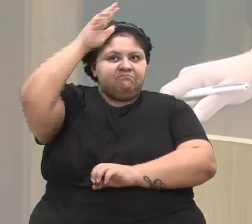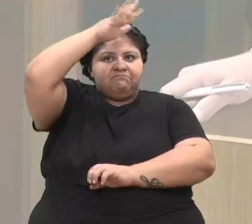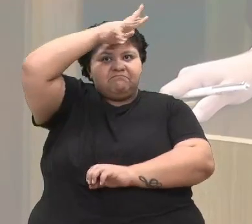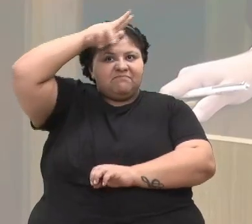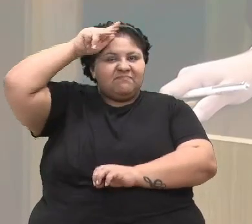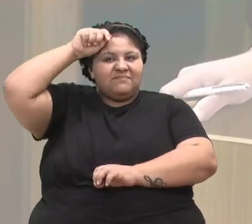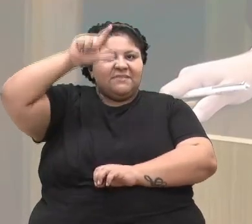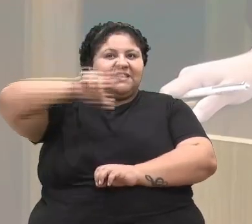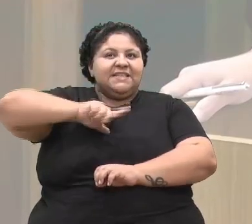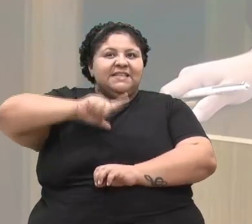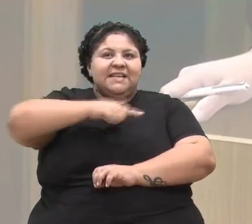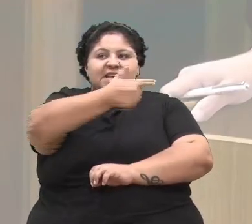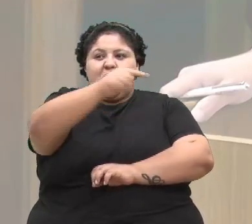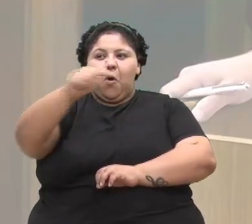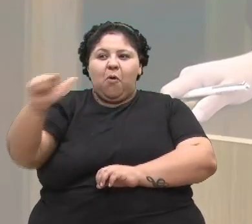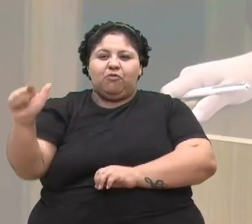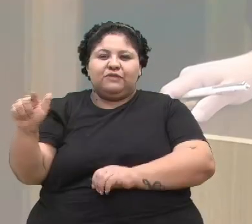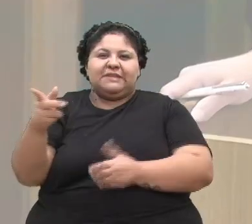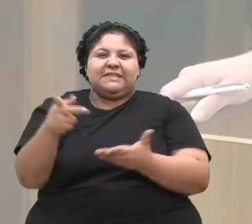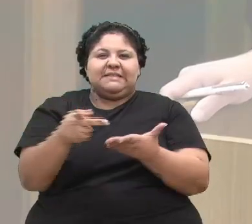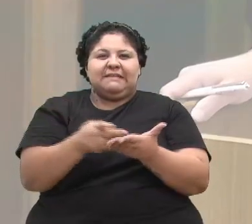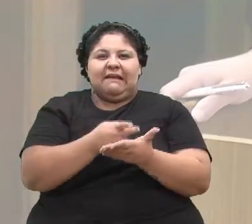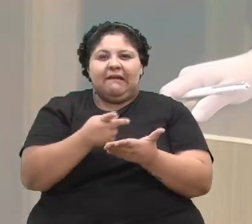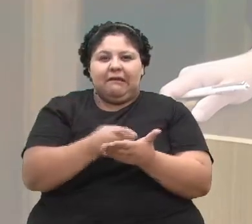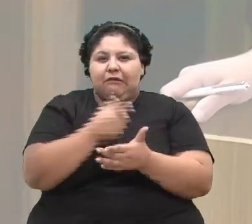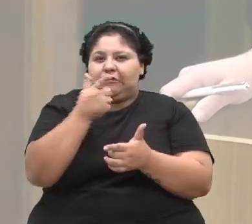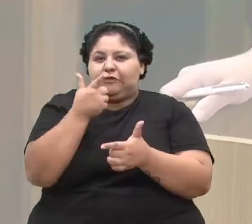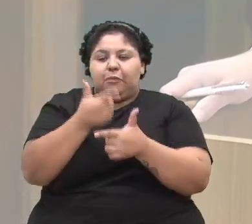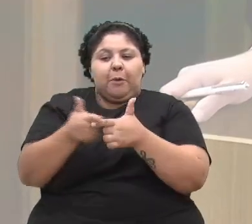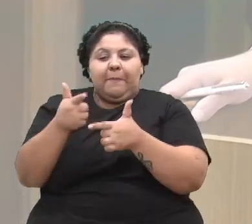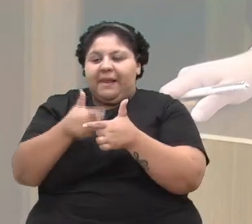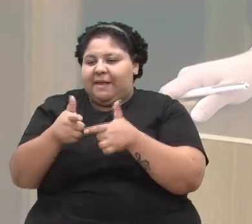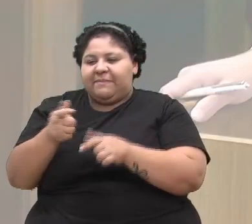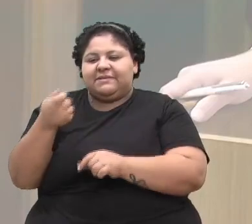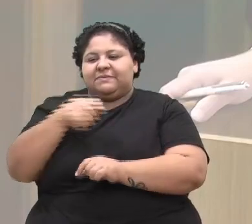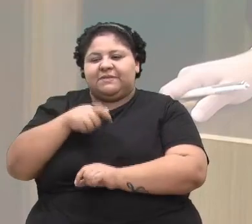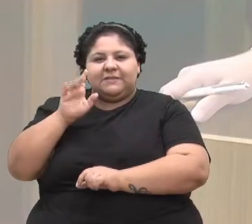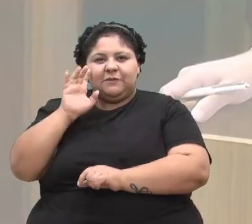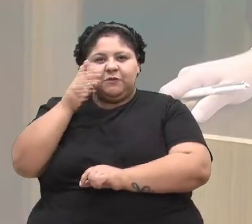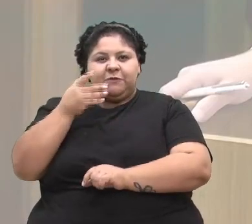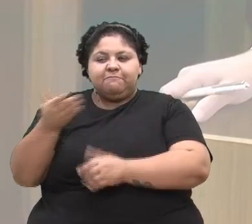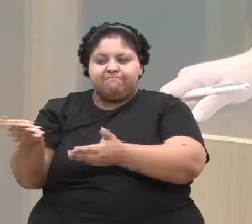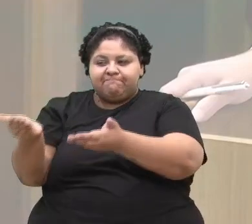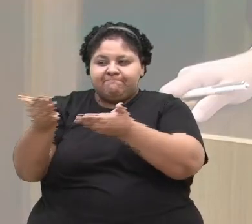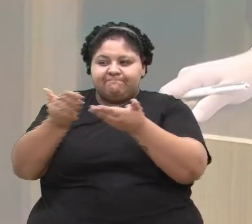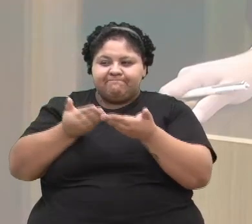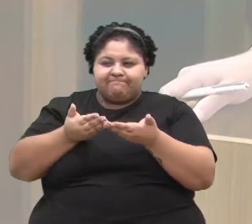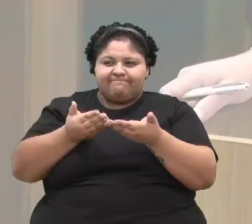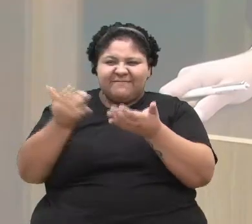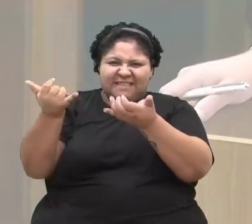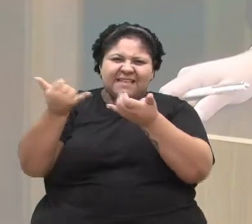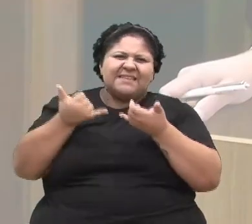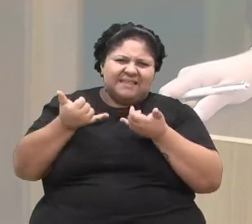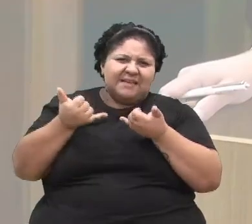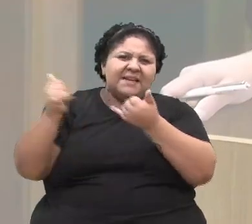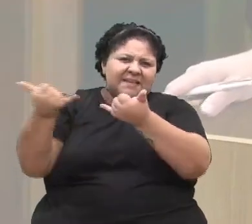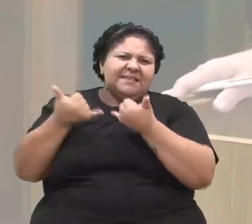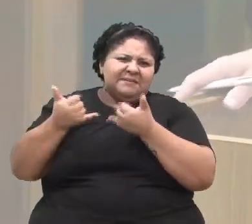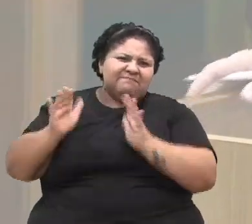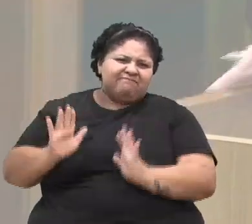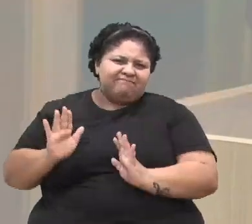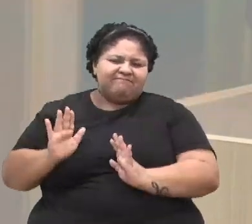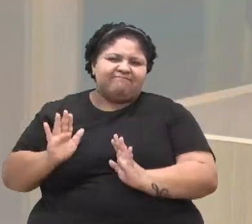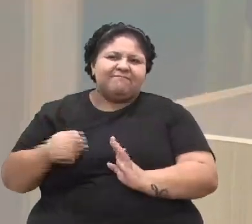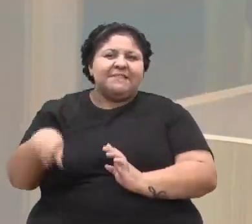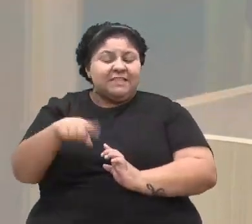outros gargalos a serem para resolver e recebe esse tipo de notícia. Mas